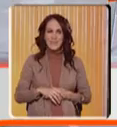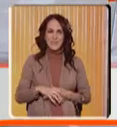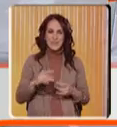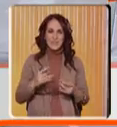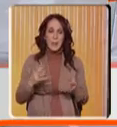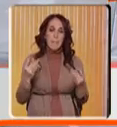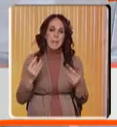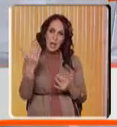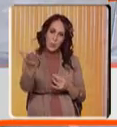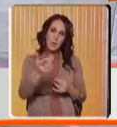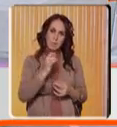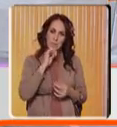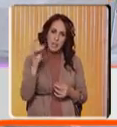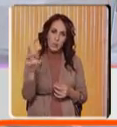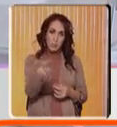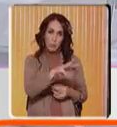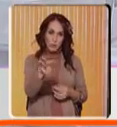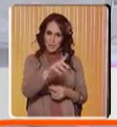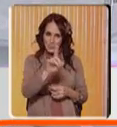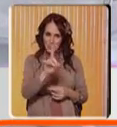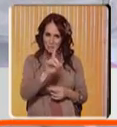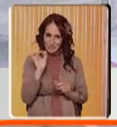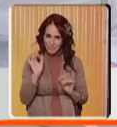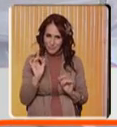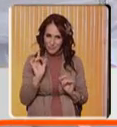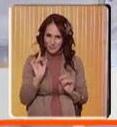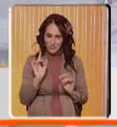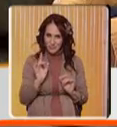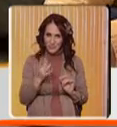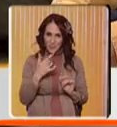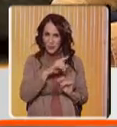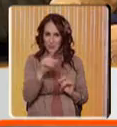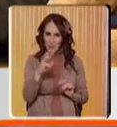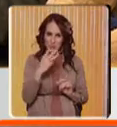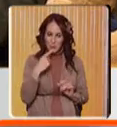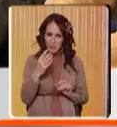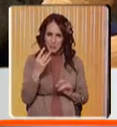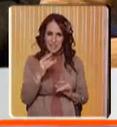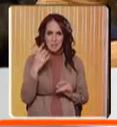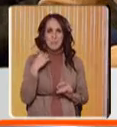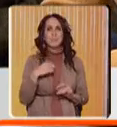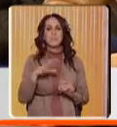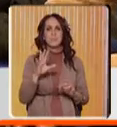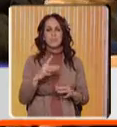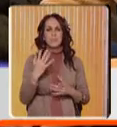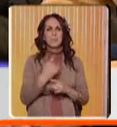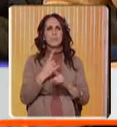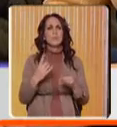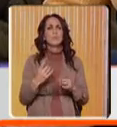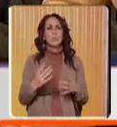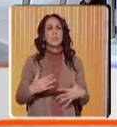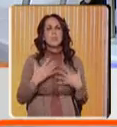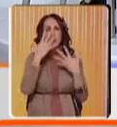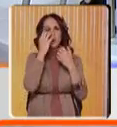Eu só posso brincar com ele, não é? Claro. Depois daqui, nestas especialidades, já não há muita margem. Sim. Não, mas... Mas há alguma razão que explique porque é